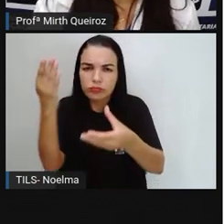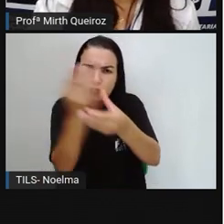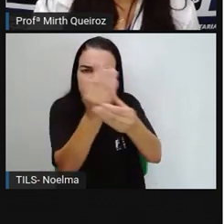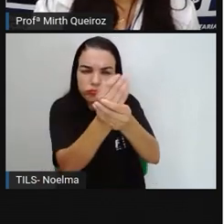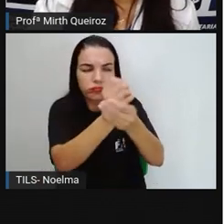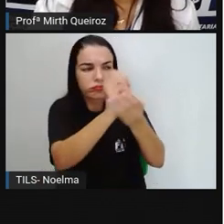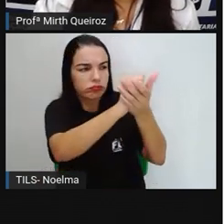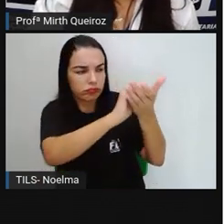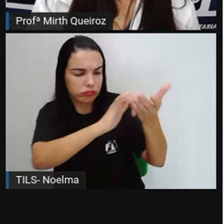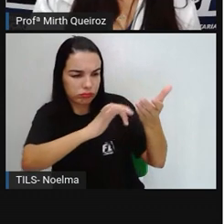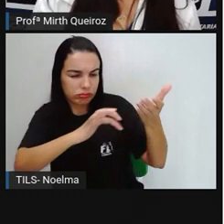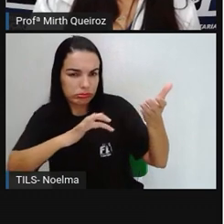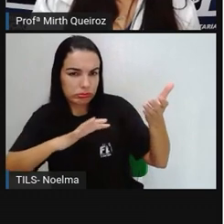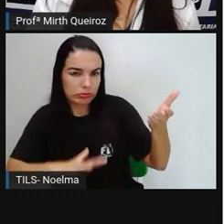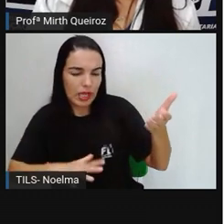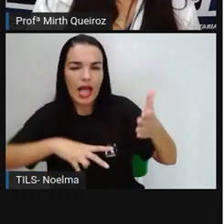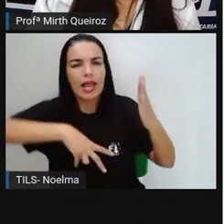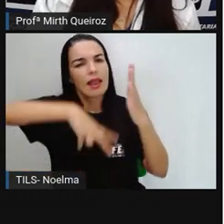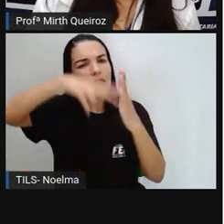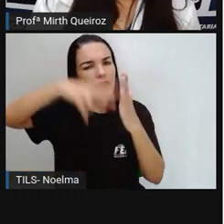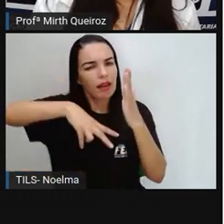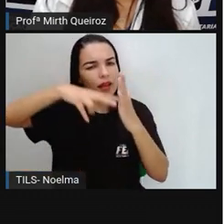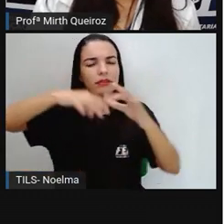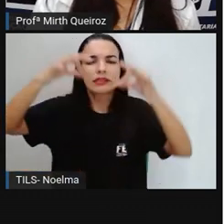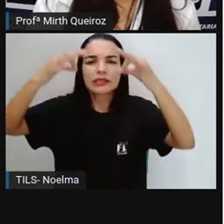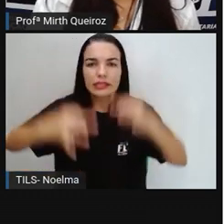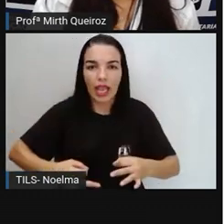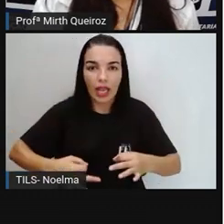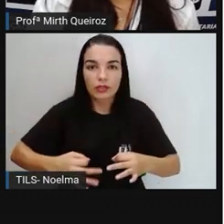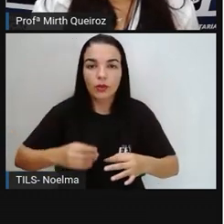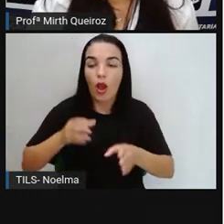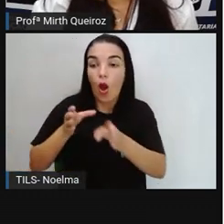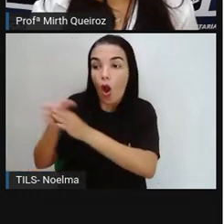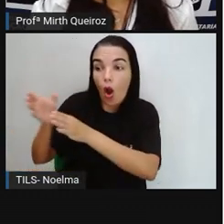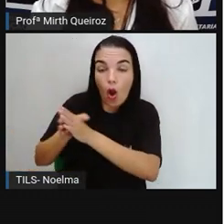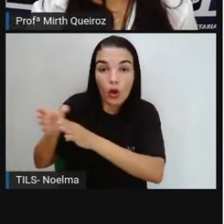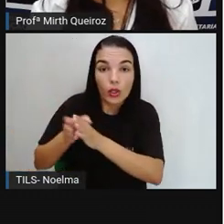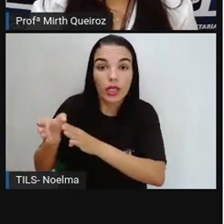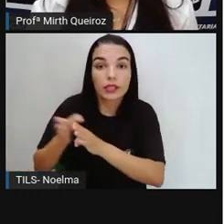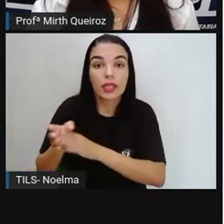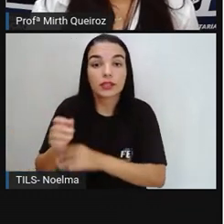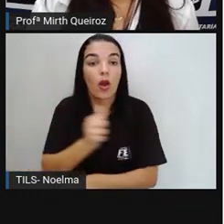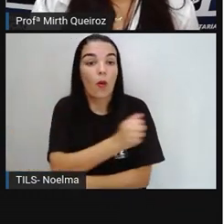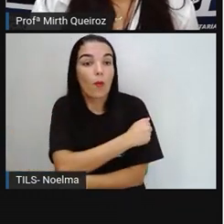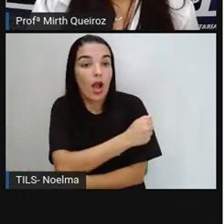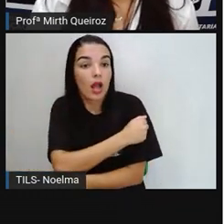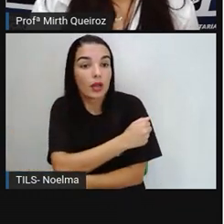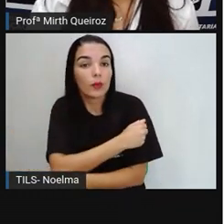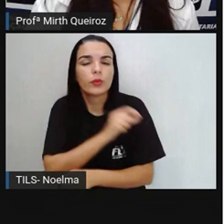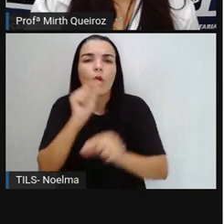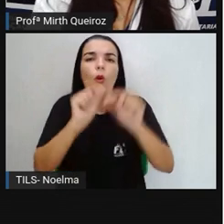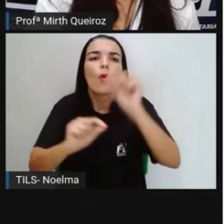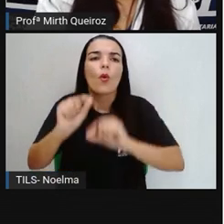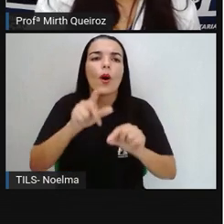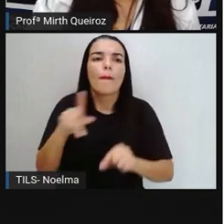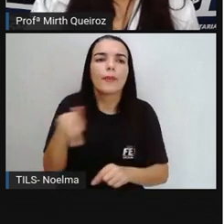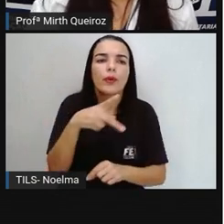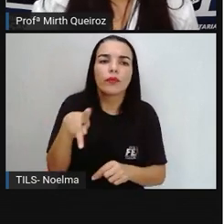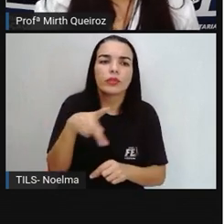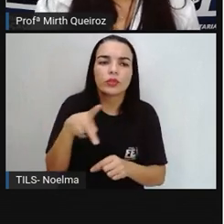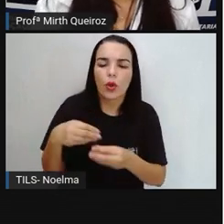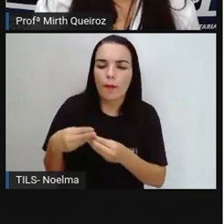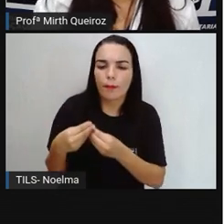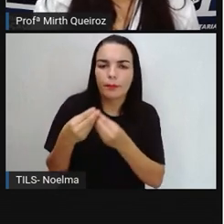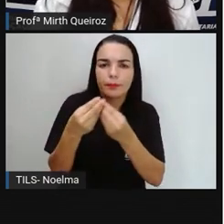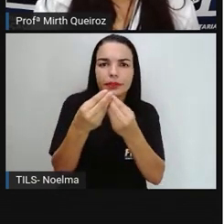percurso pedagógico, leia direitinho orientações do aluno, né? O que o professor enviou aí